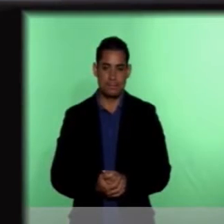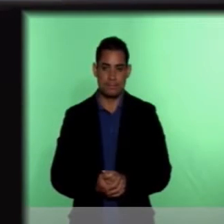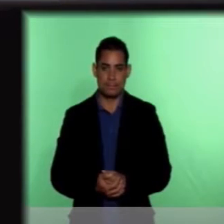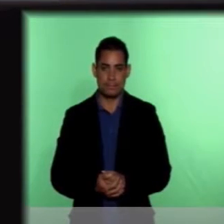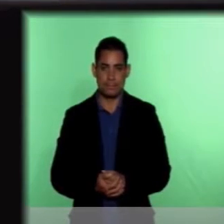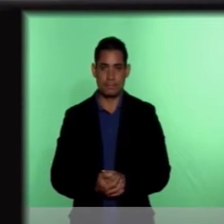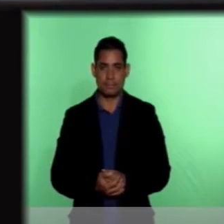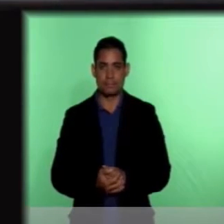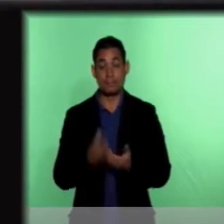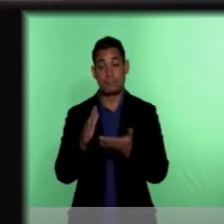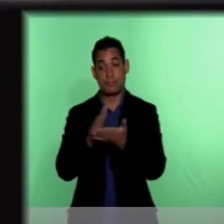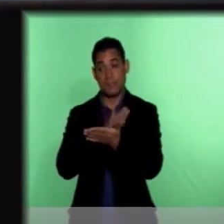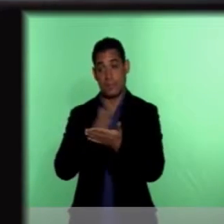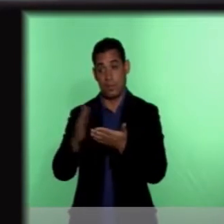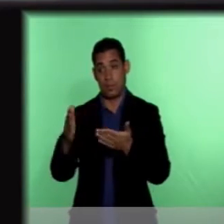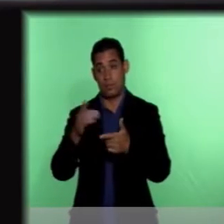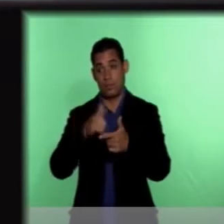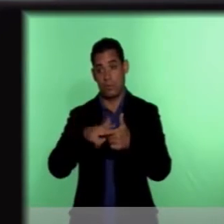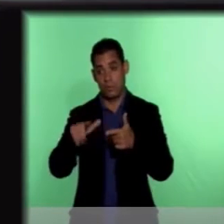alguns desafios